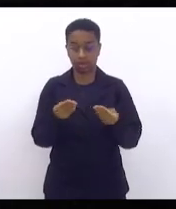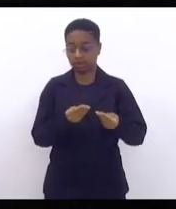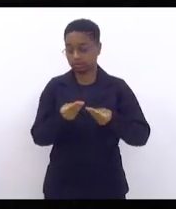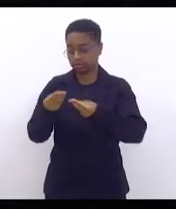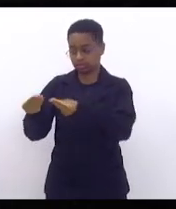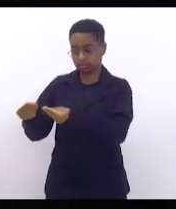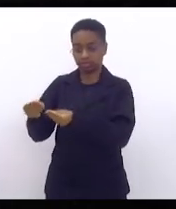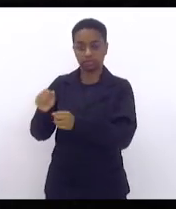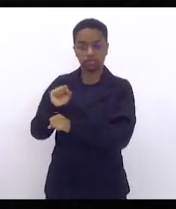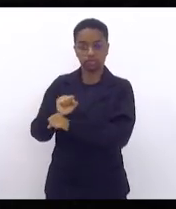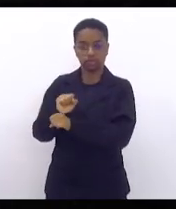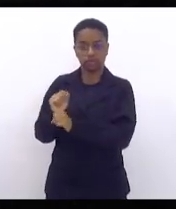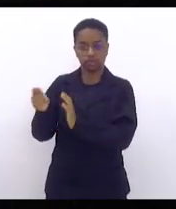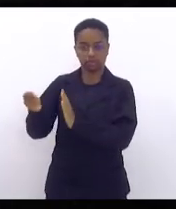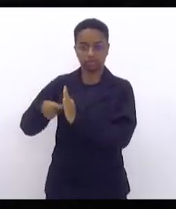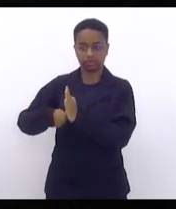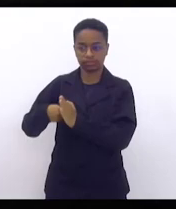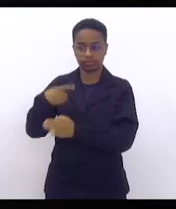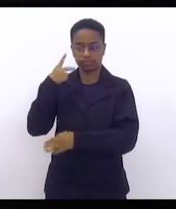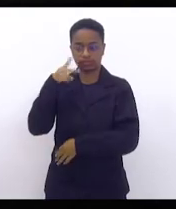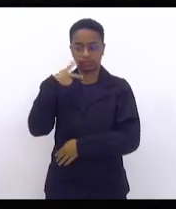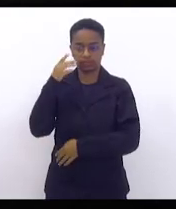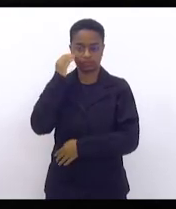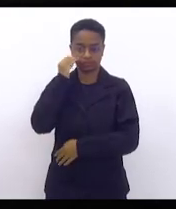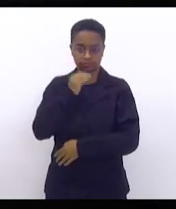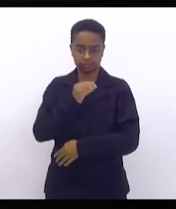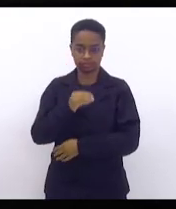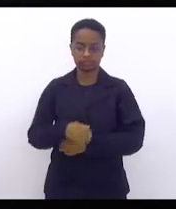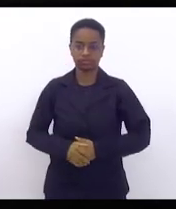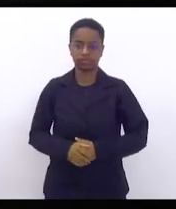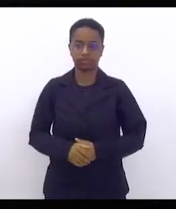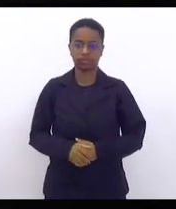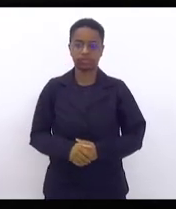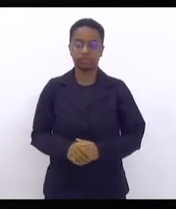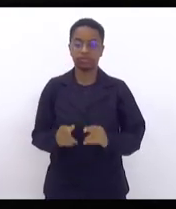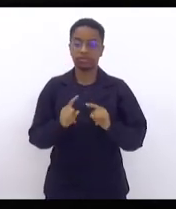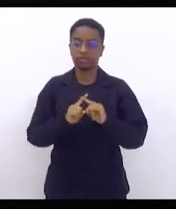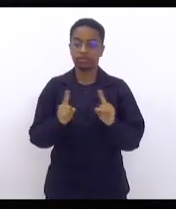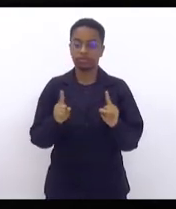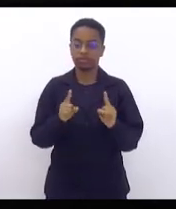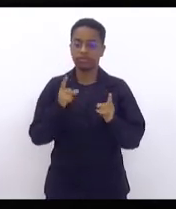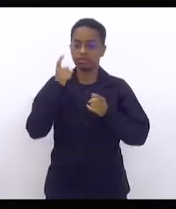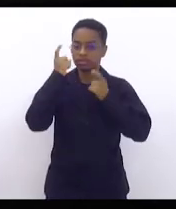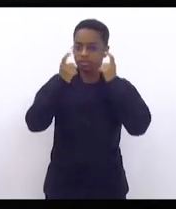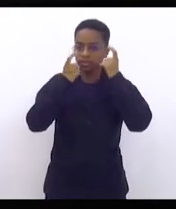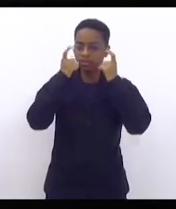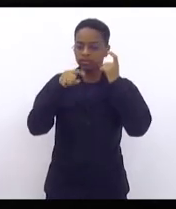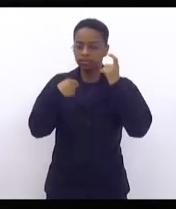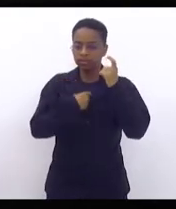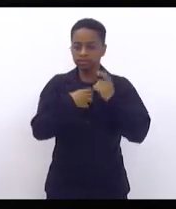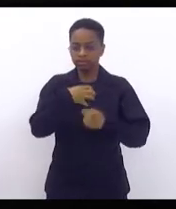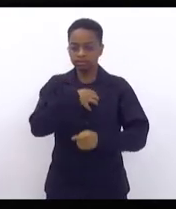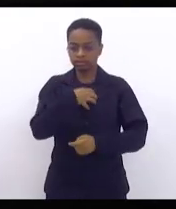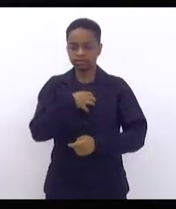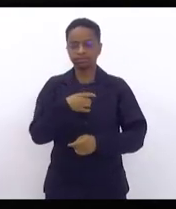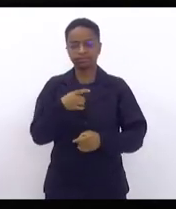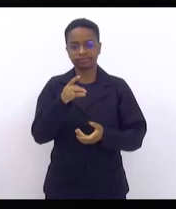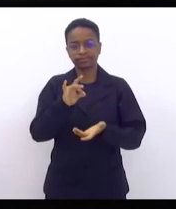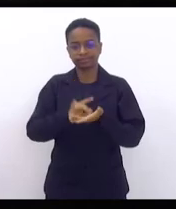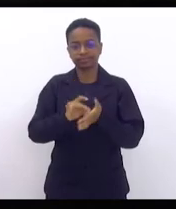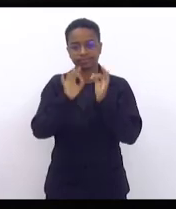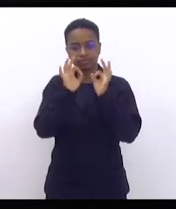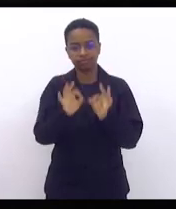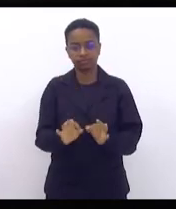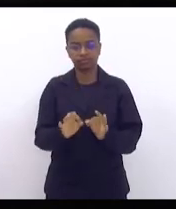Sansão do nosso Governador Cláudio Castro mas a preocupação que foi levantada e é uma preocupação muito justa